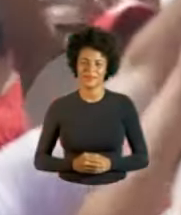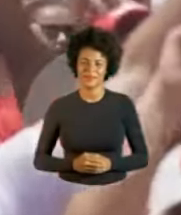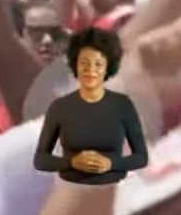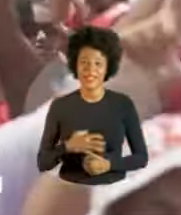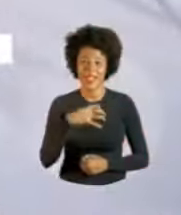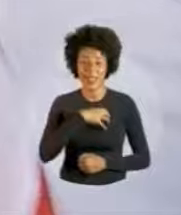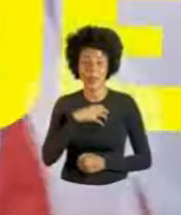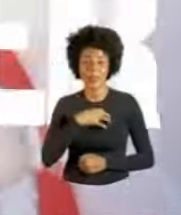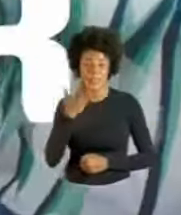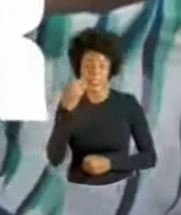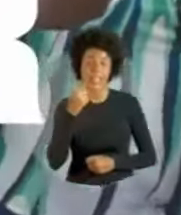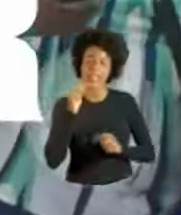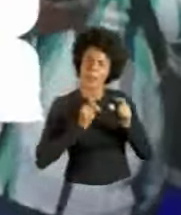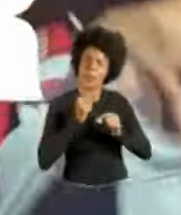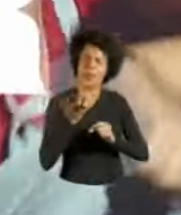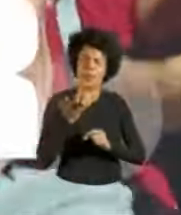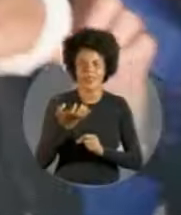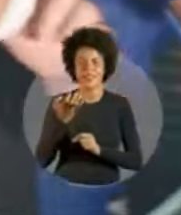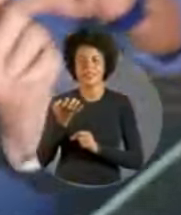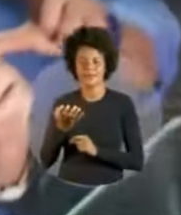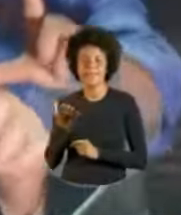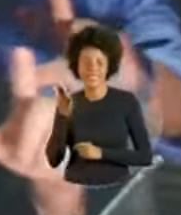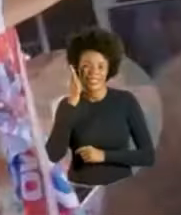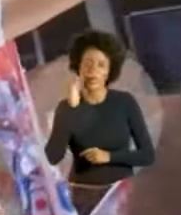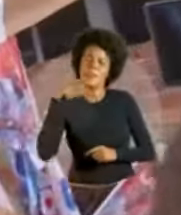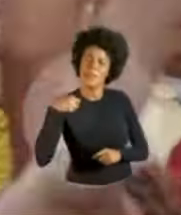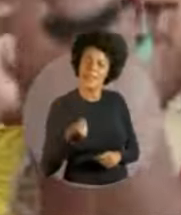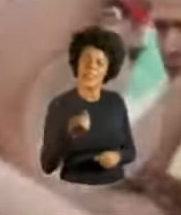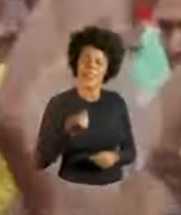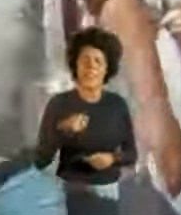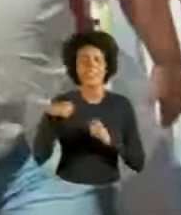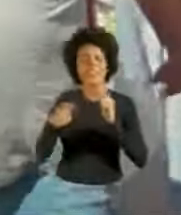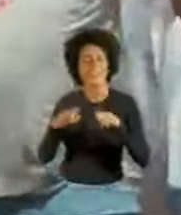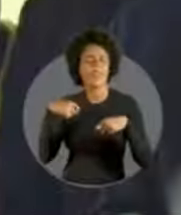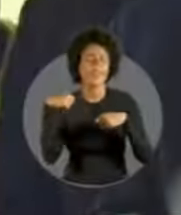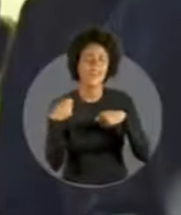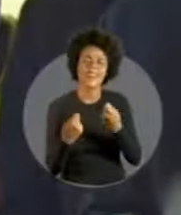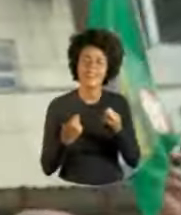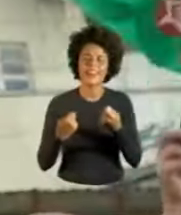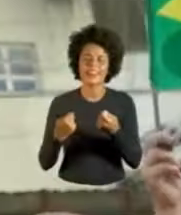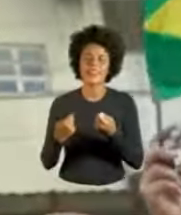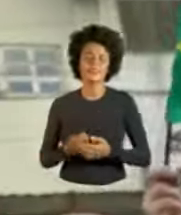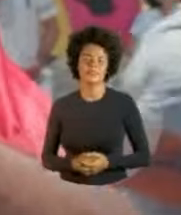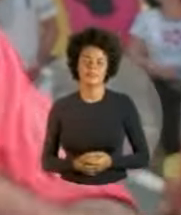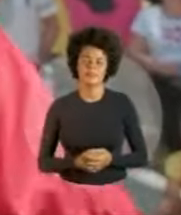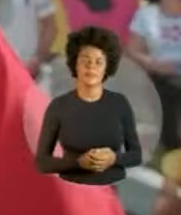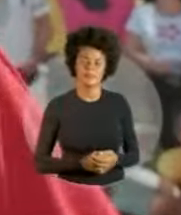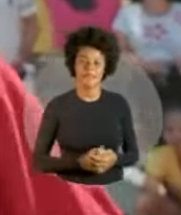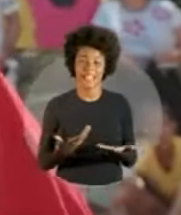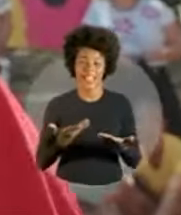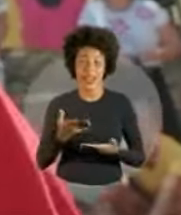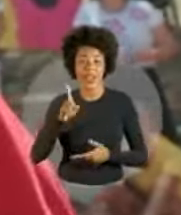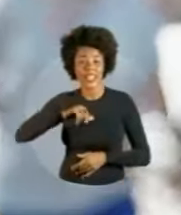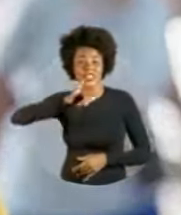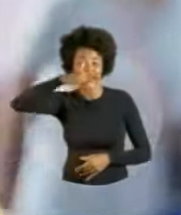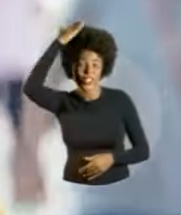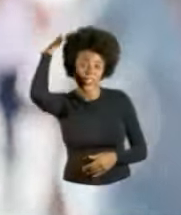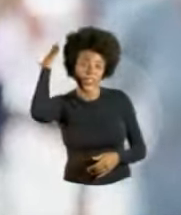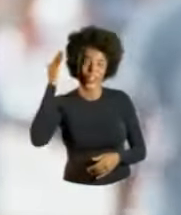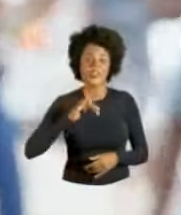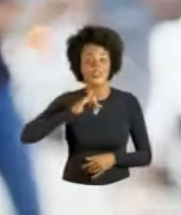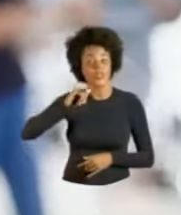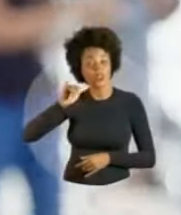A Bahia já sabe o que quer. Já sabe quem é. Quem é, quem é, quem é. Agora é Jerônimo.